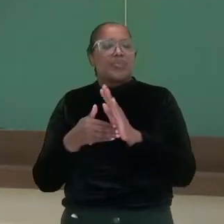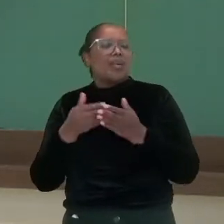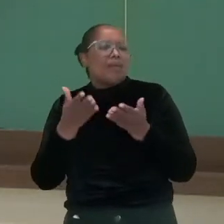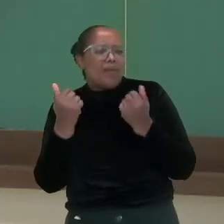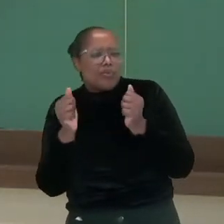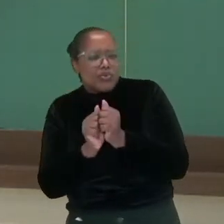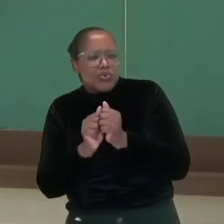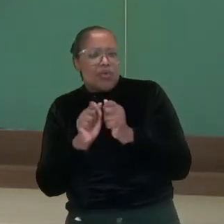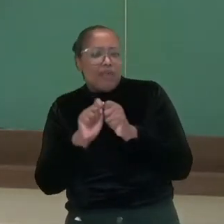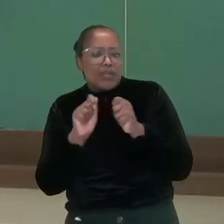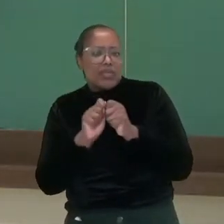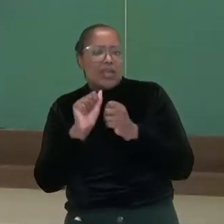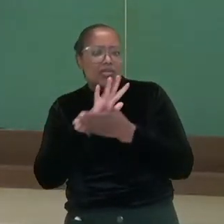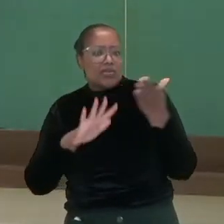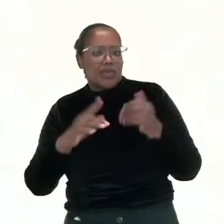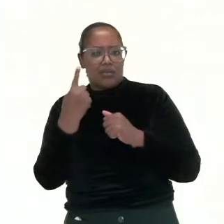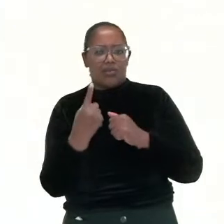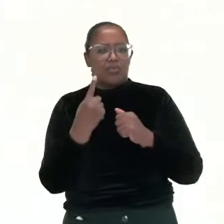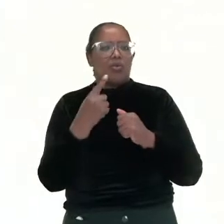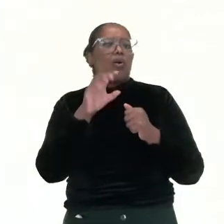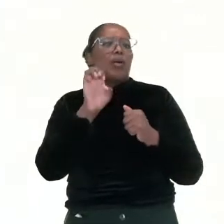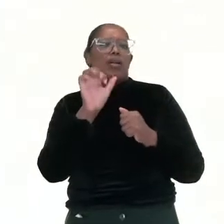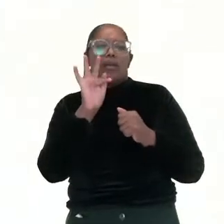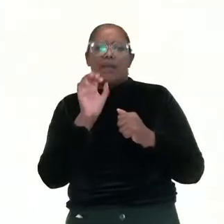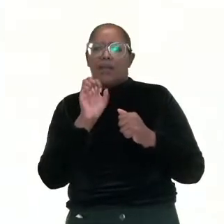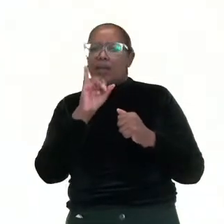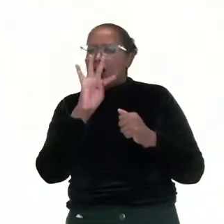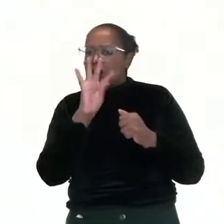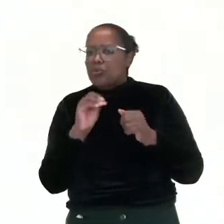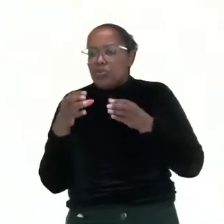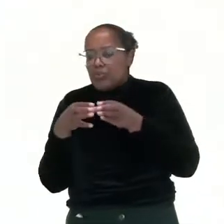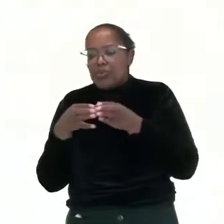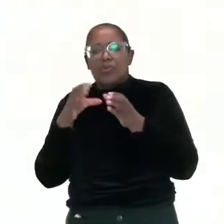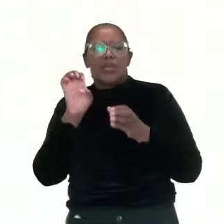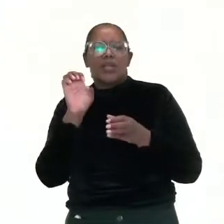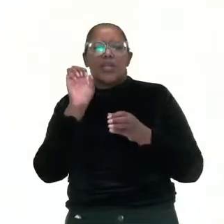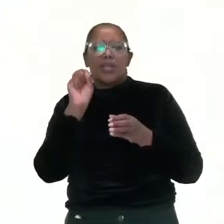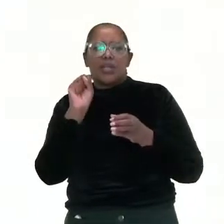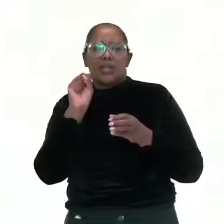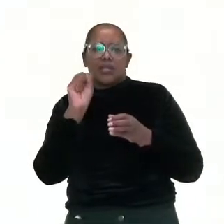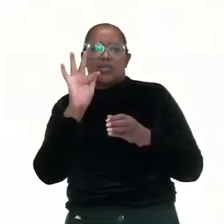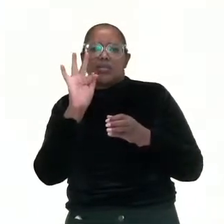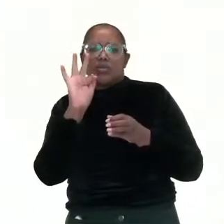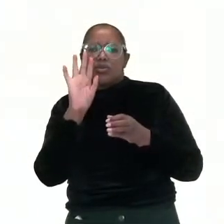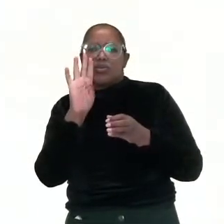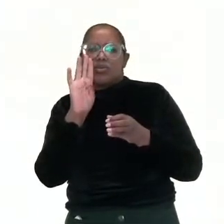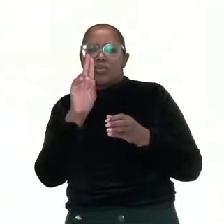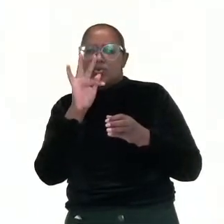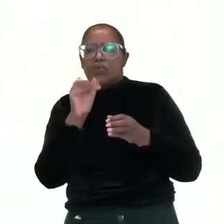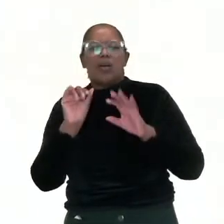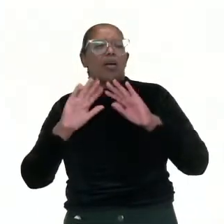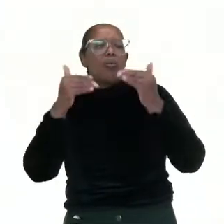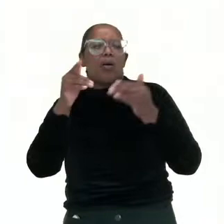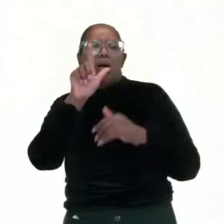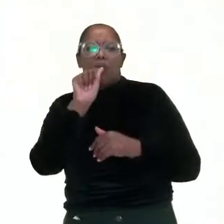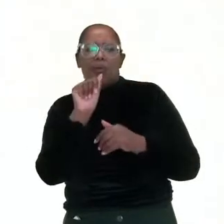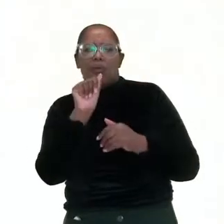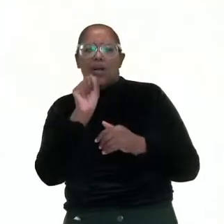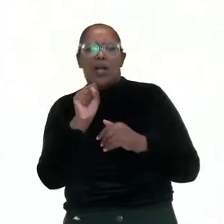ação do homem, que aumenta em muito as emissões de gases responsáveis pelo efeito estufa, por meio da queimada de combustíveis fósseis do